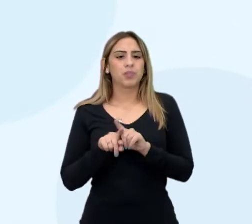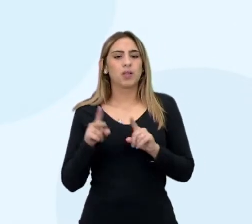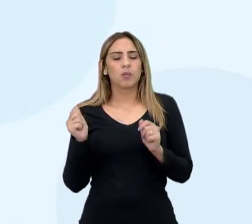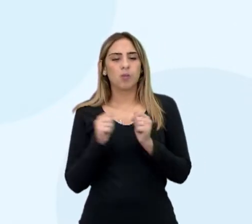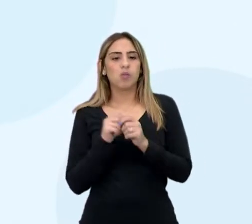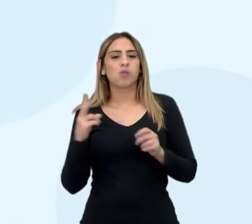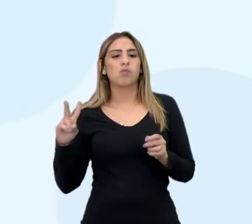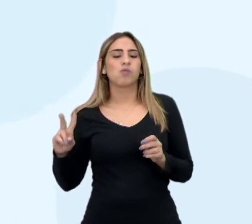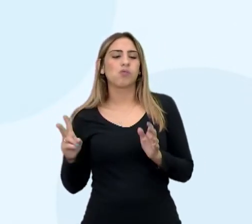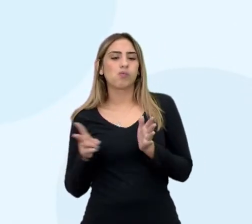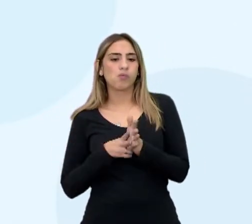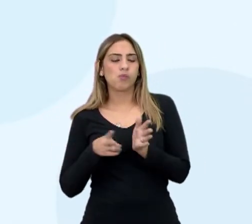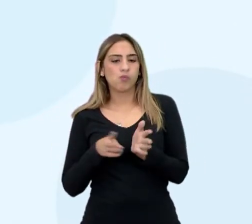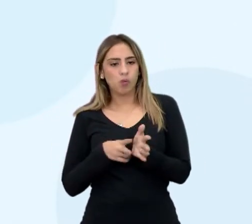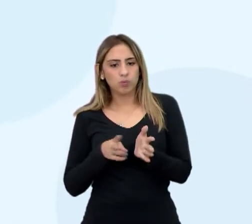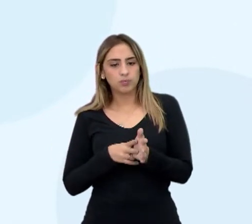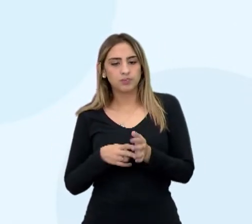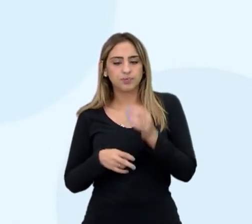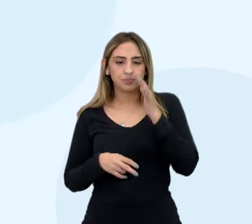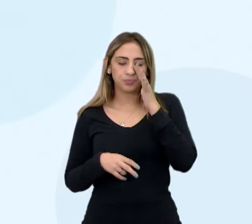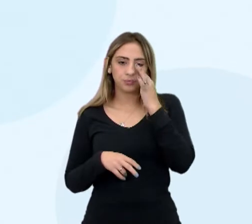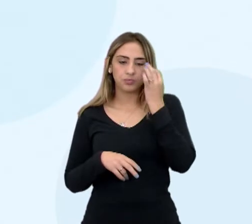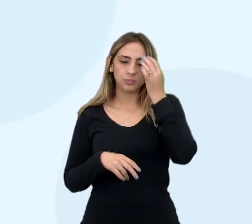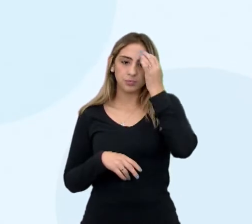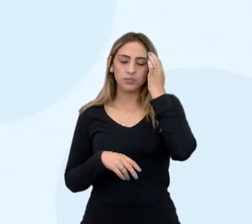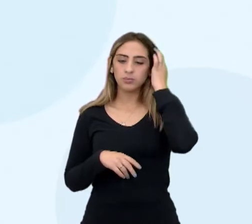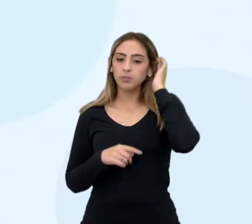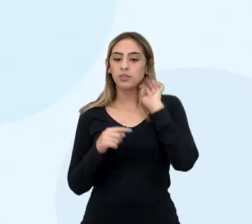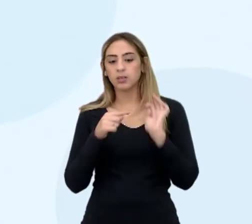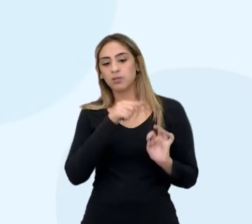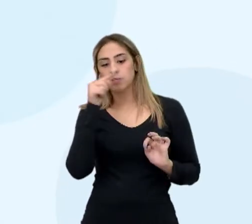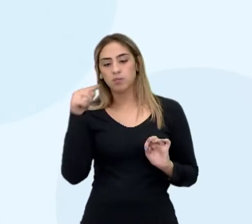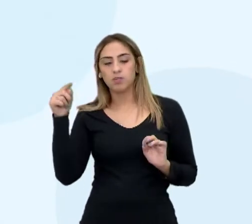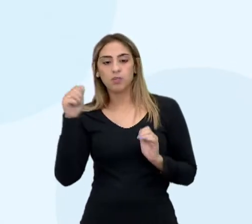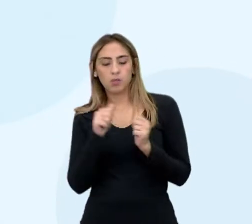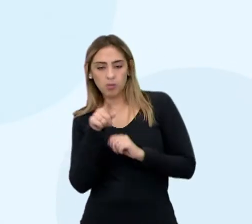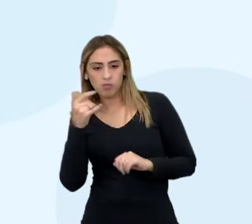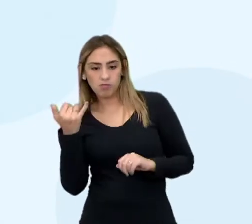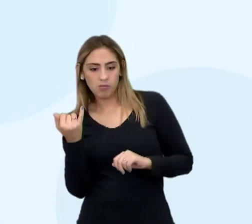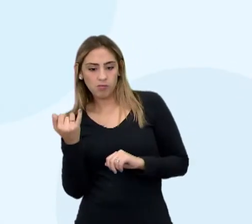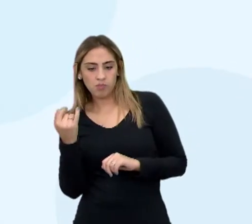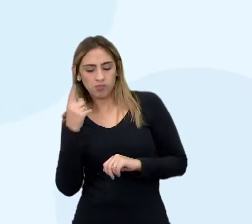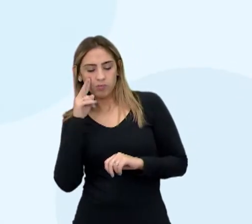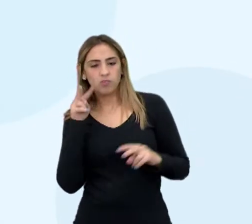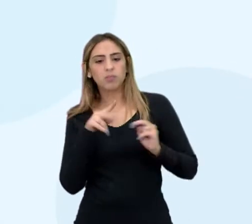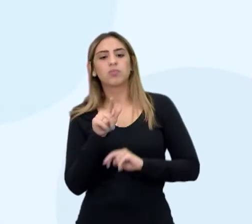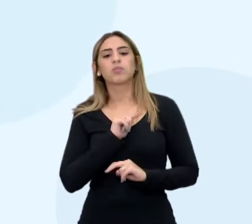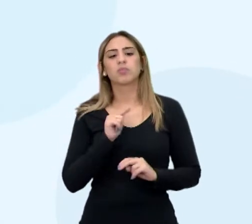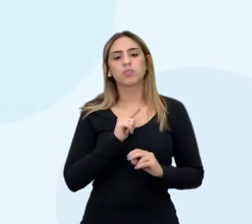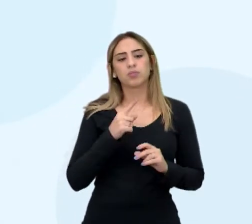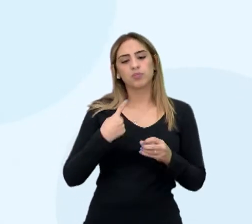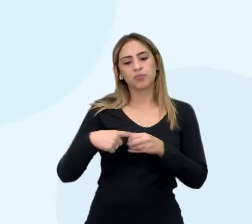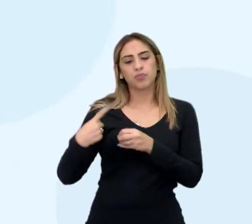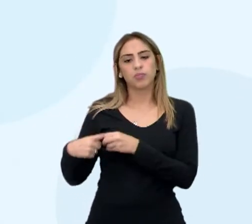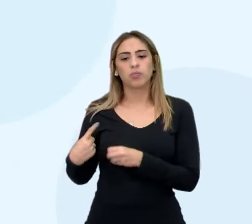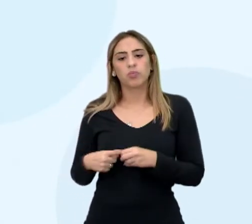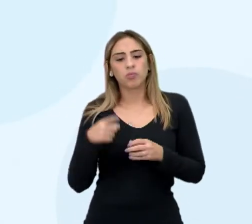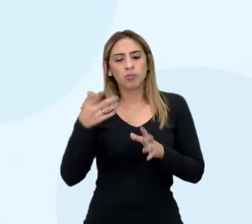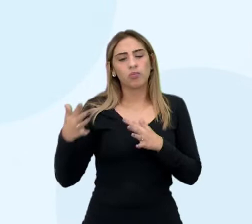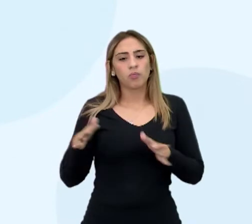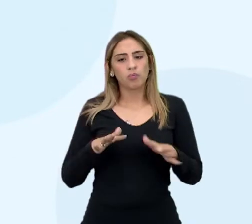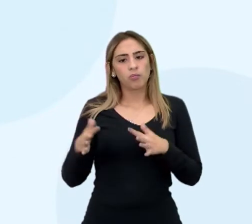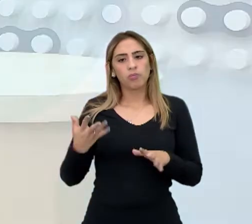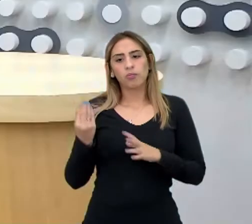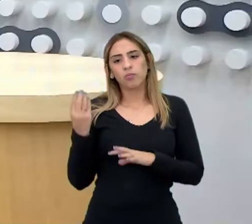aí dessas ondas, né, que são aí grifadas aí por essa caneta, ele vai ver a intensidade desse tremor,